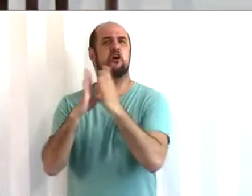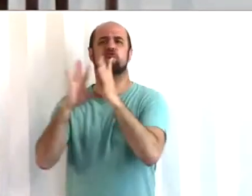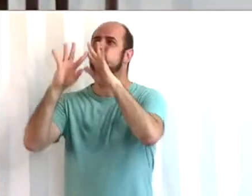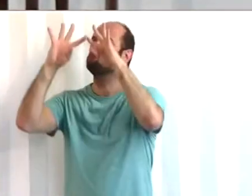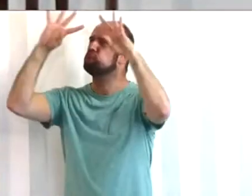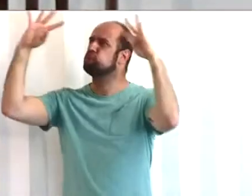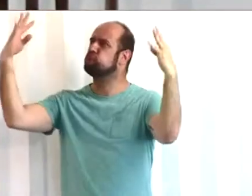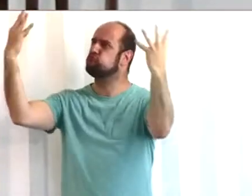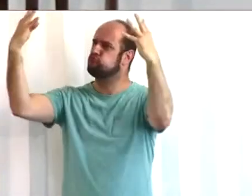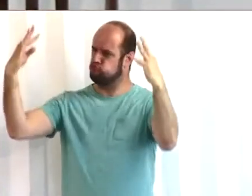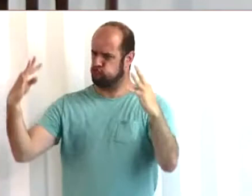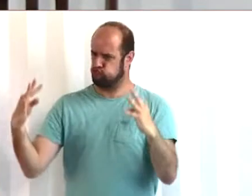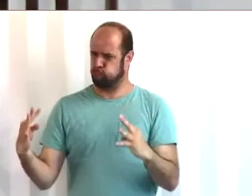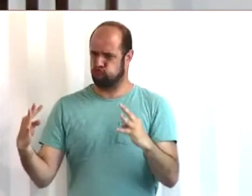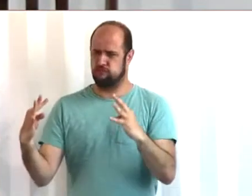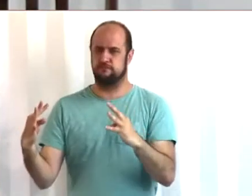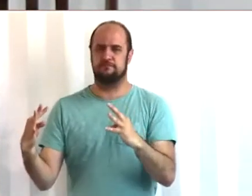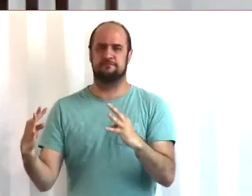fizeram.